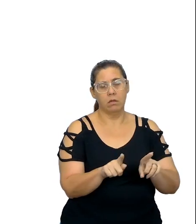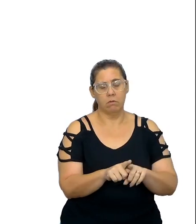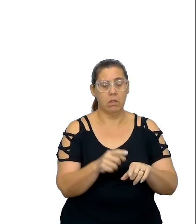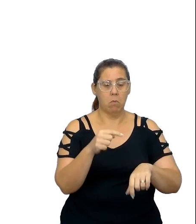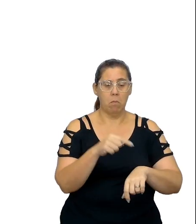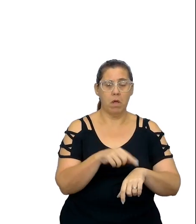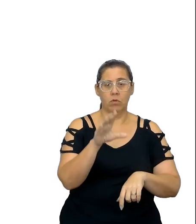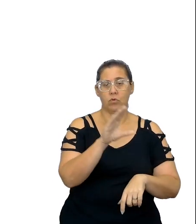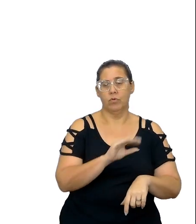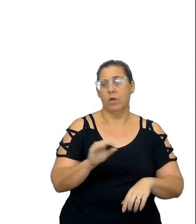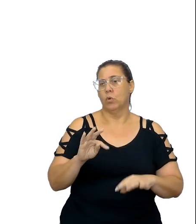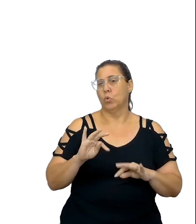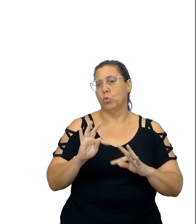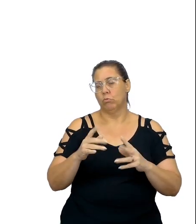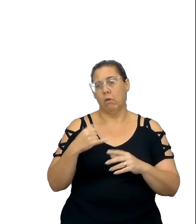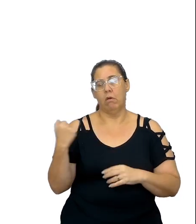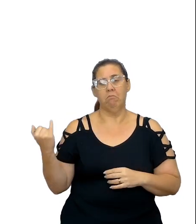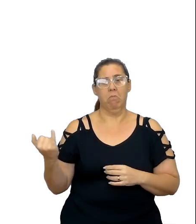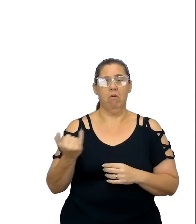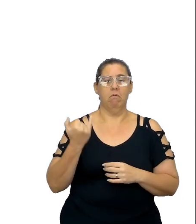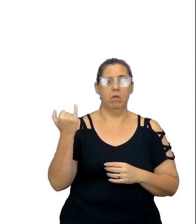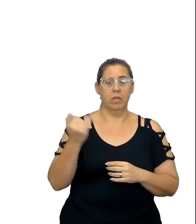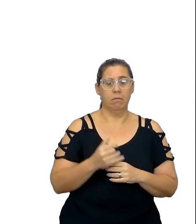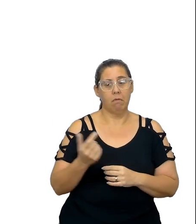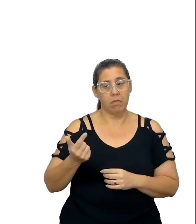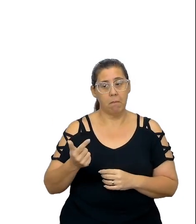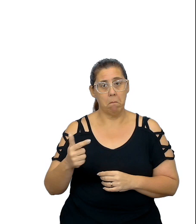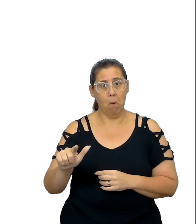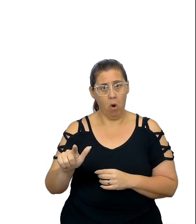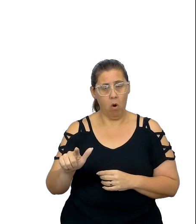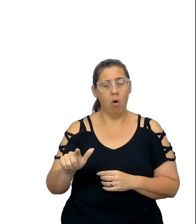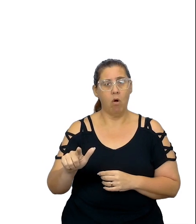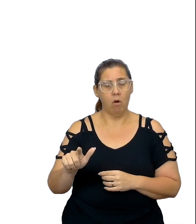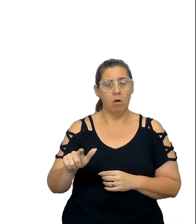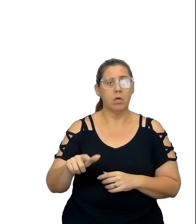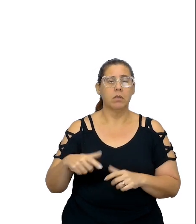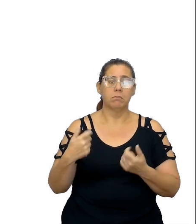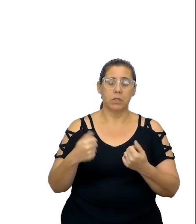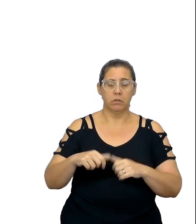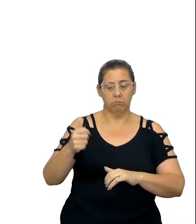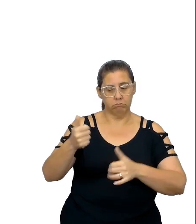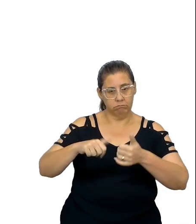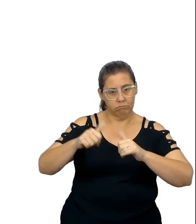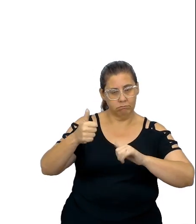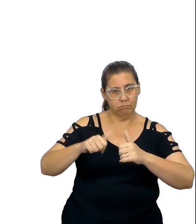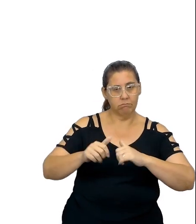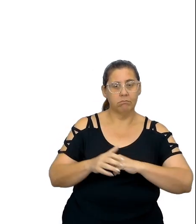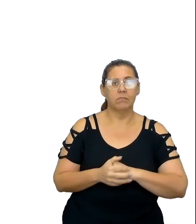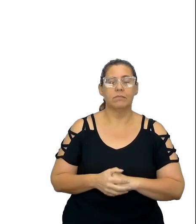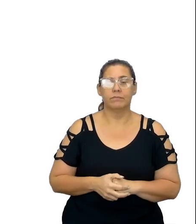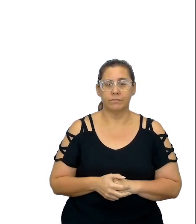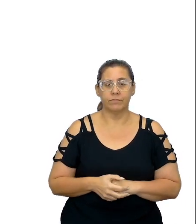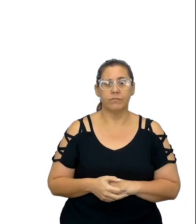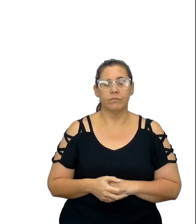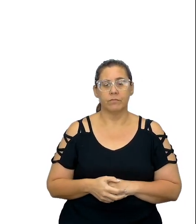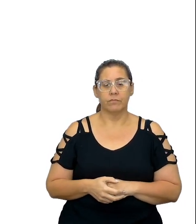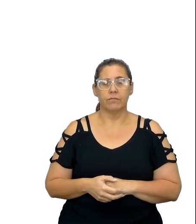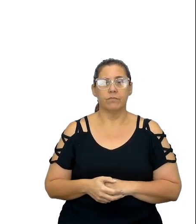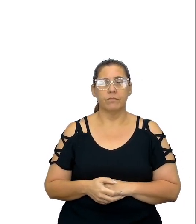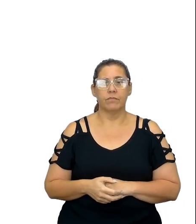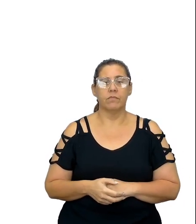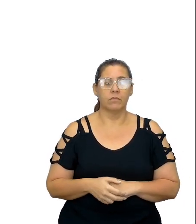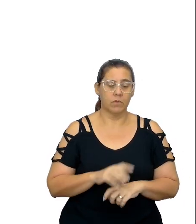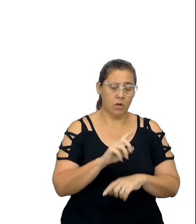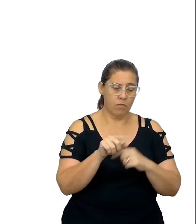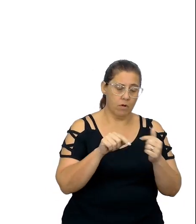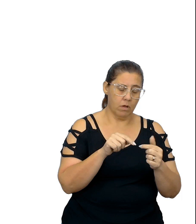fala, tudo isso é muito importante. Então, depois disso, é preciso avaliar. A avaliação, então, segundo os